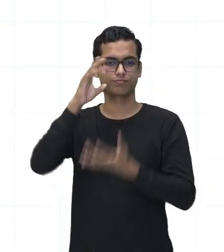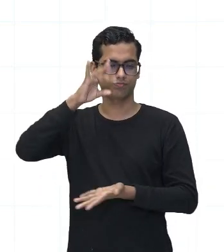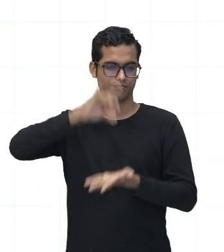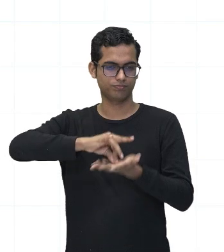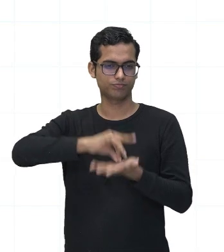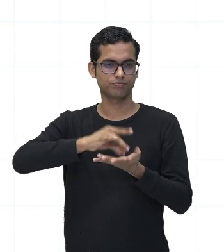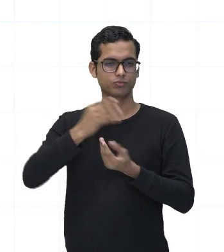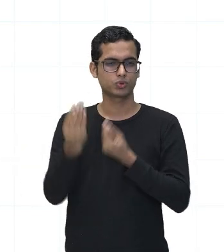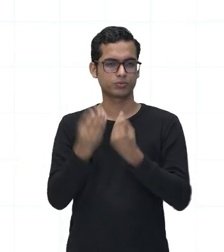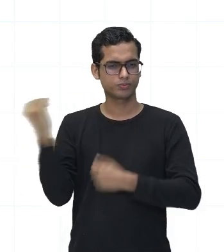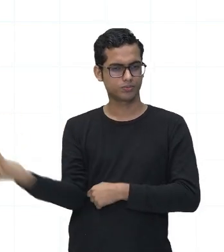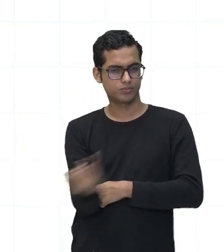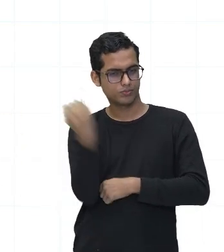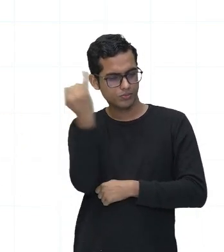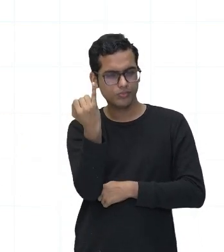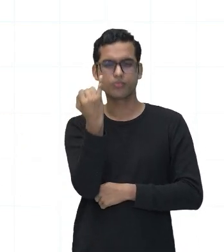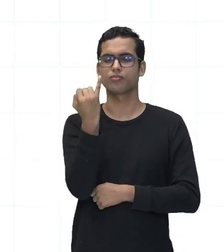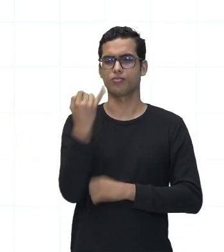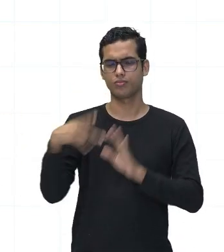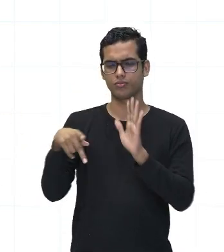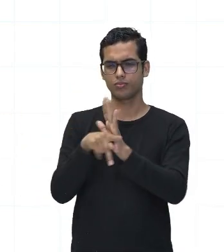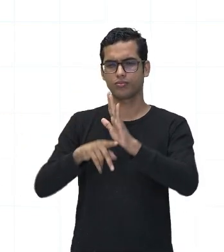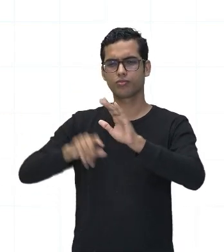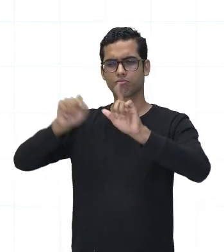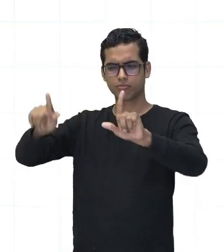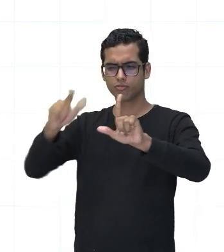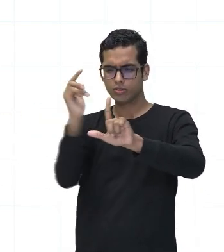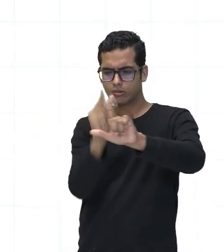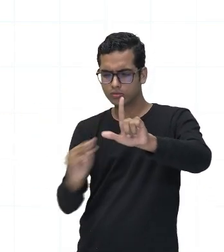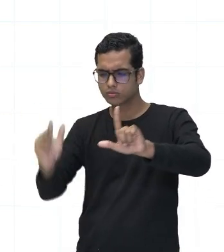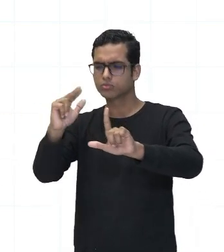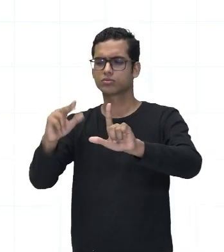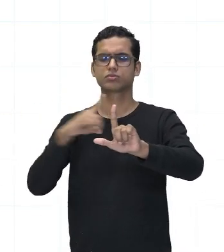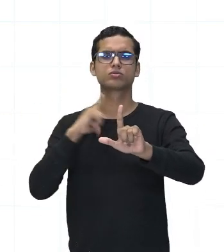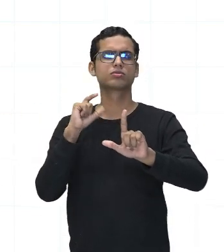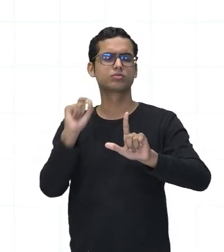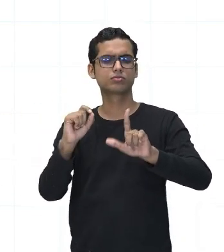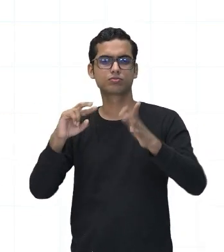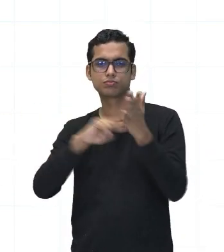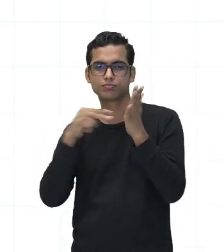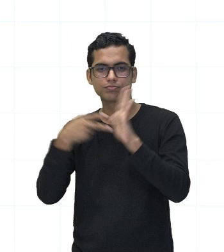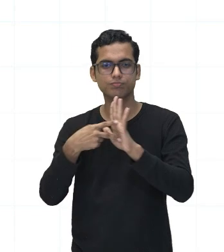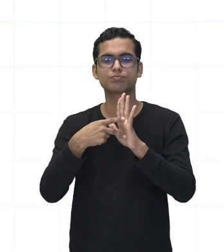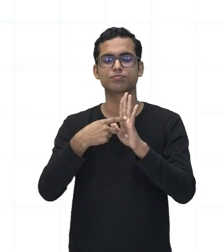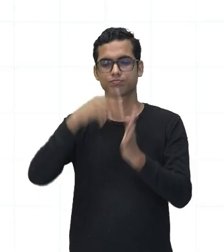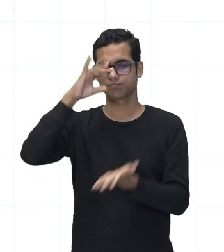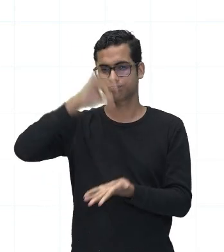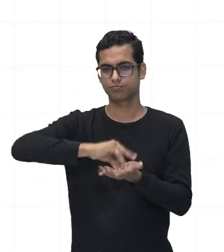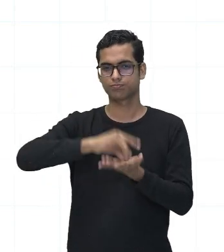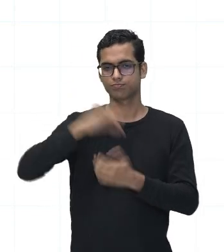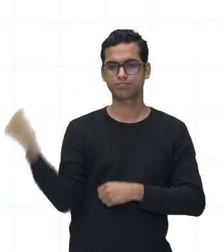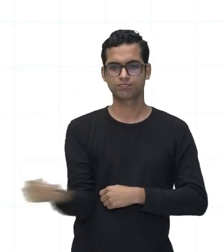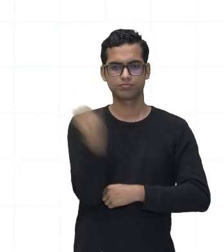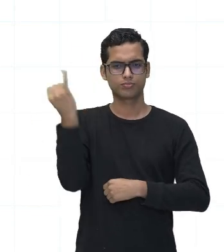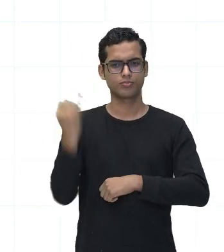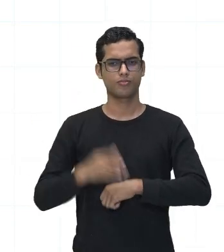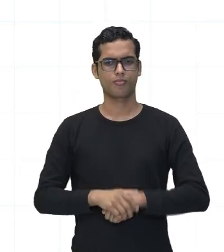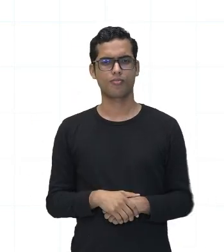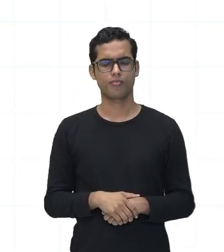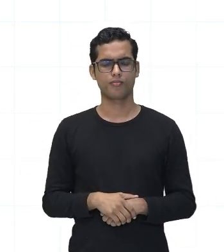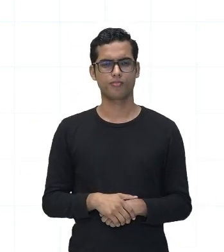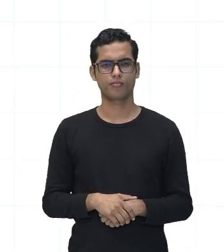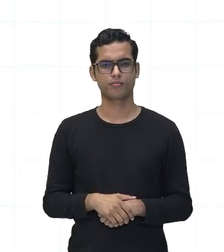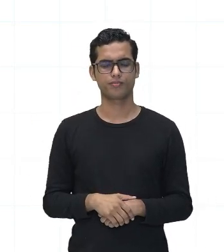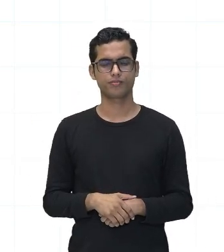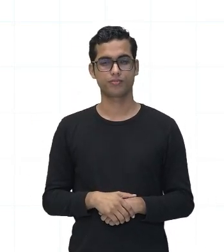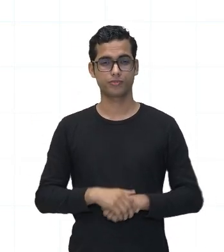indispensáveis para que a obra produzida tenha um significado estético. Ou seja, o artista